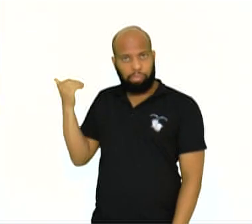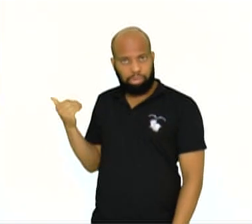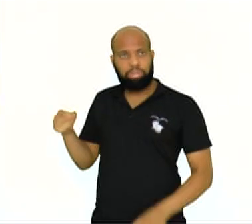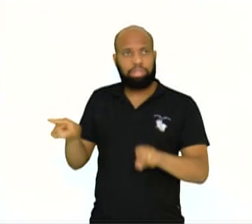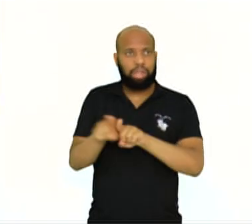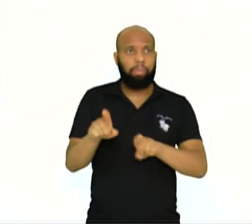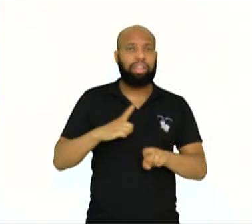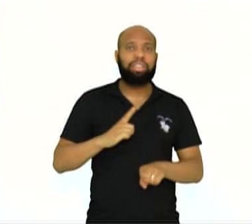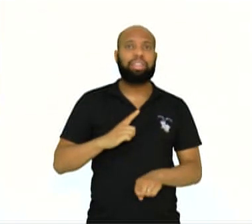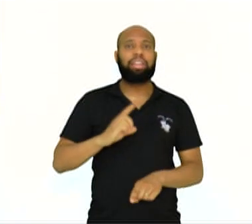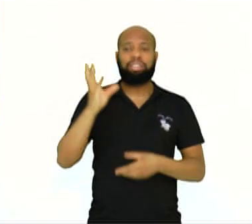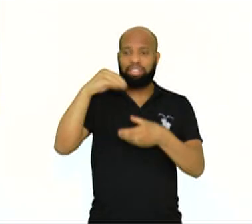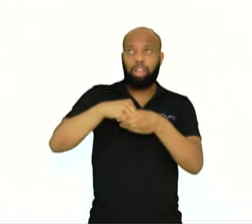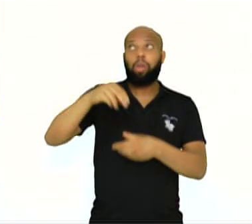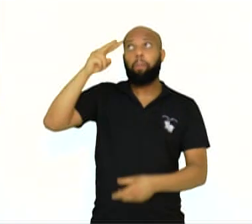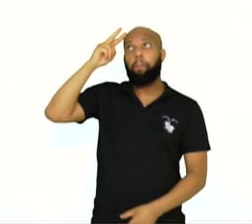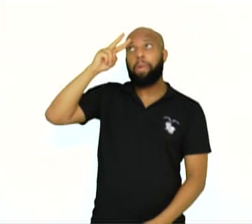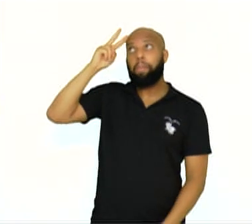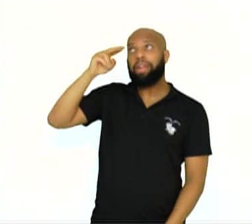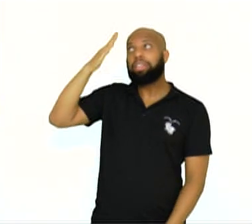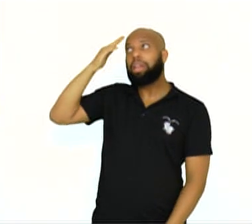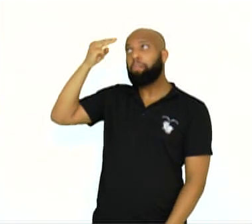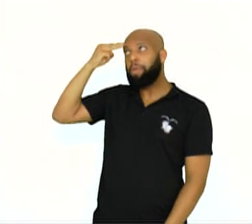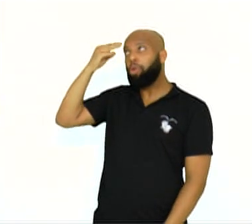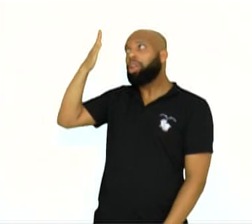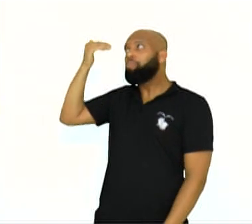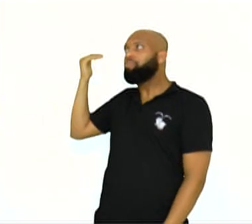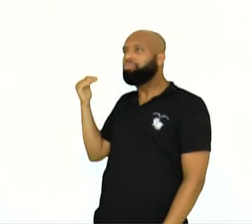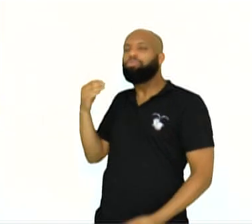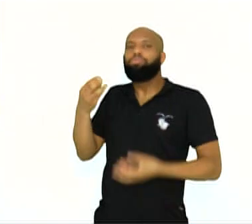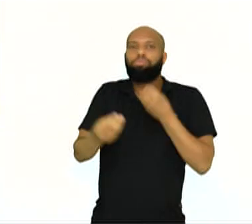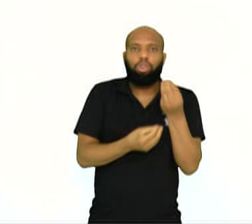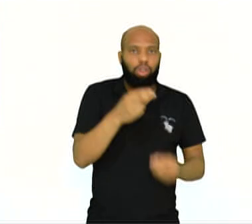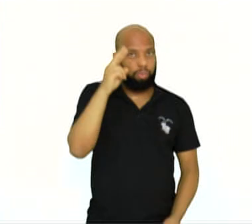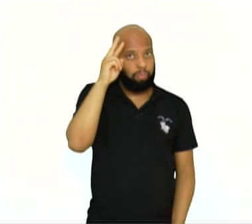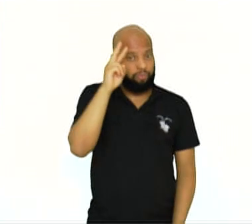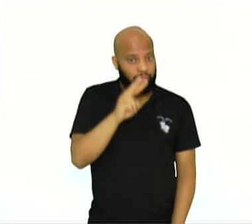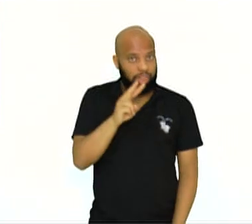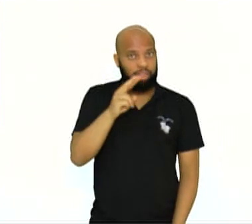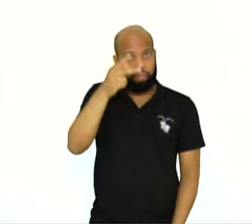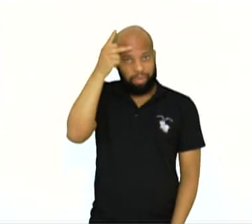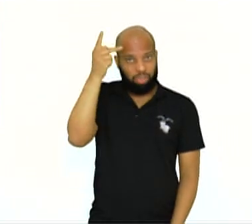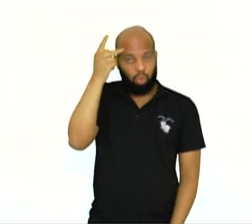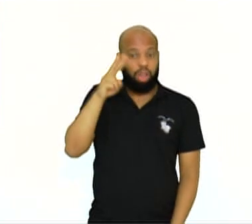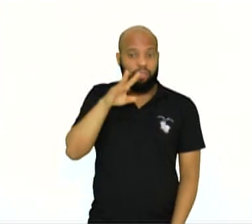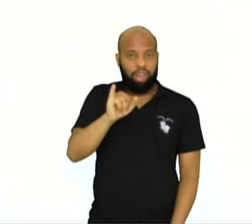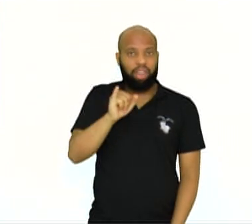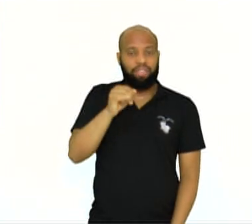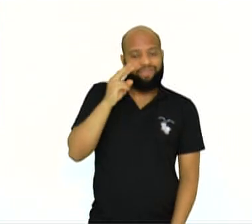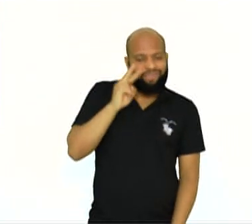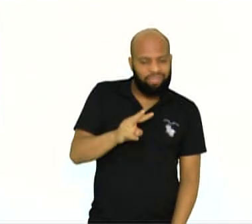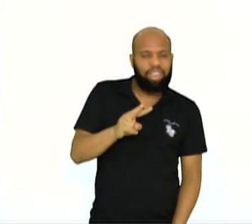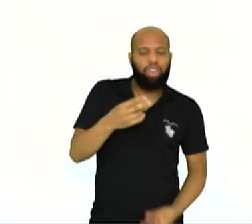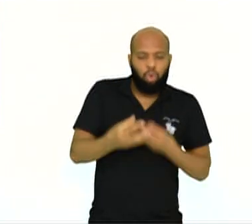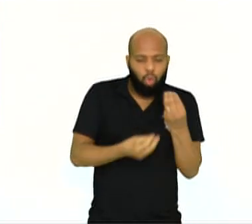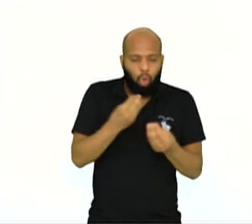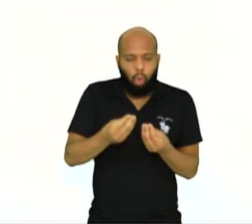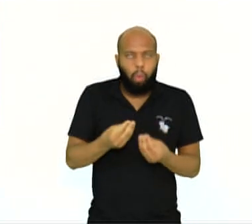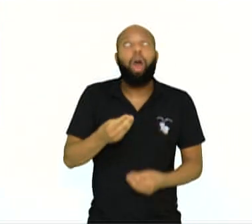da memória afetiva das pessoas. Como as pessoas elas vão ver aqueles brinquedos e elas vão lembrar como elas